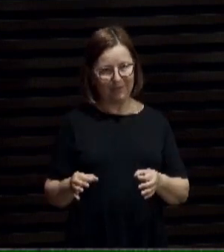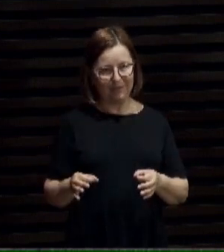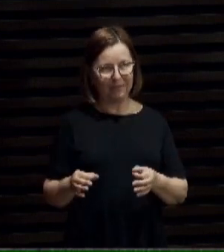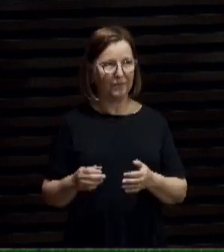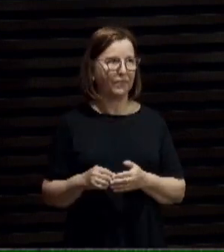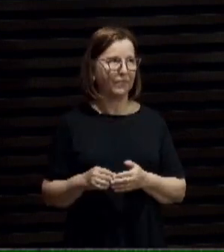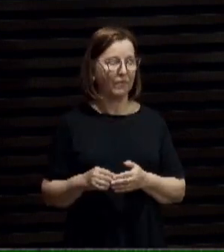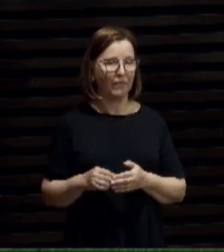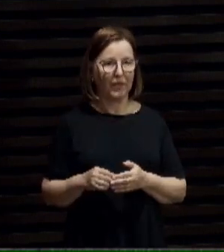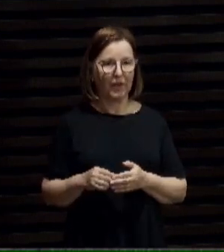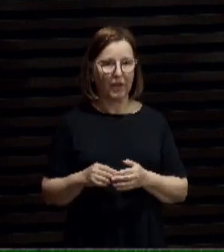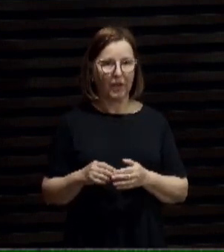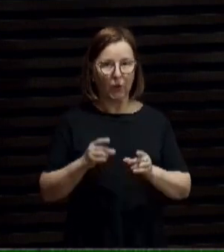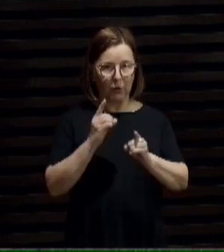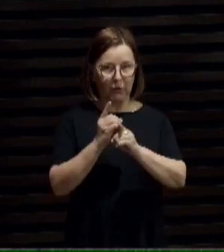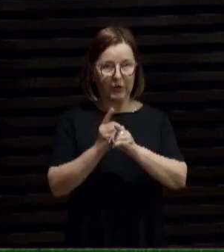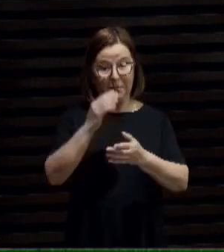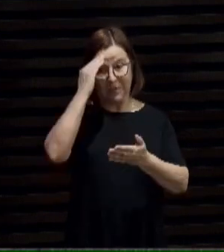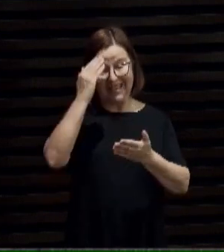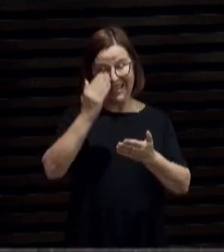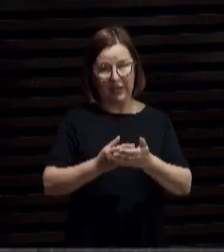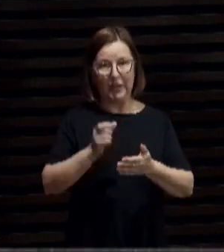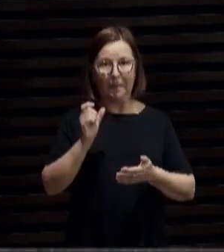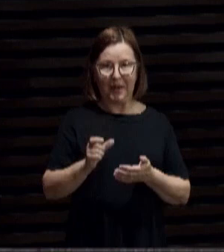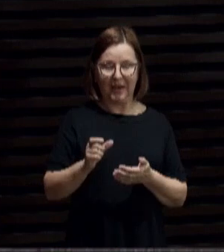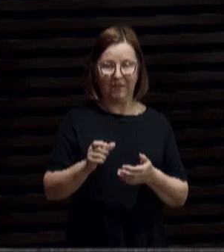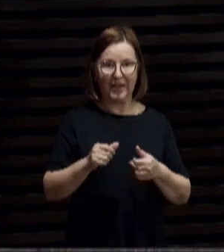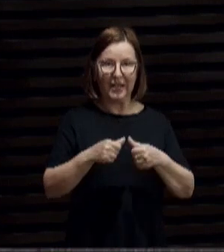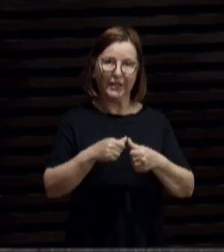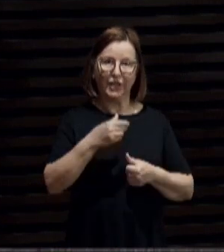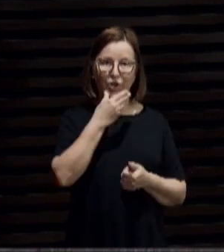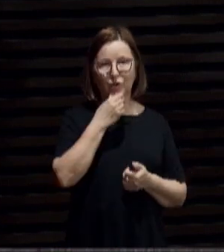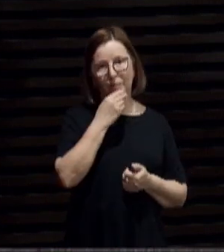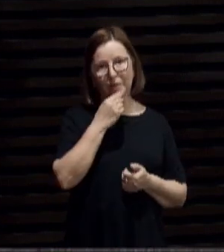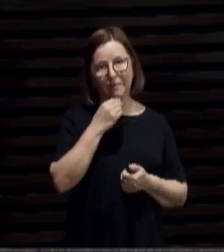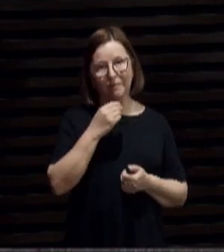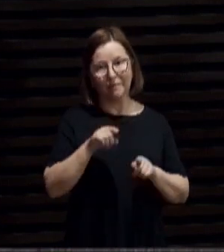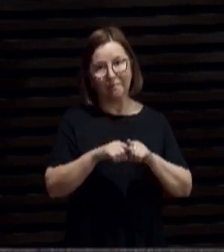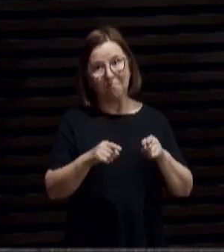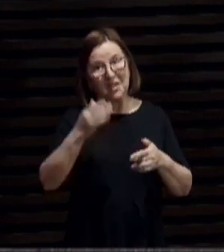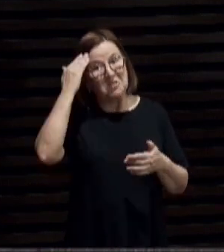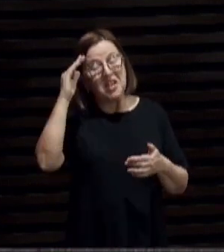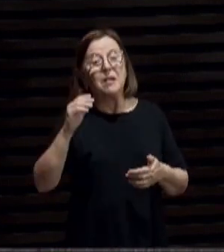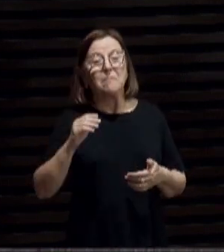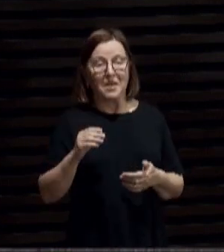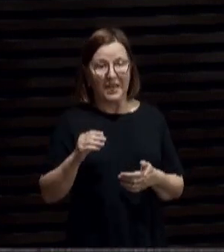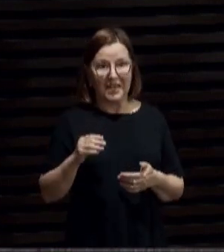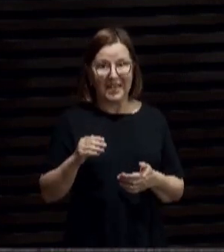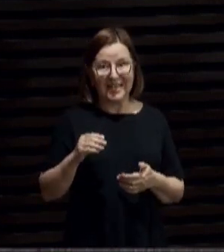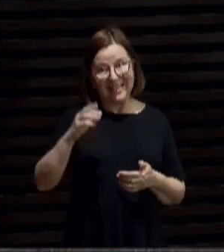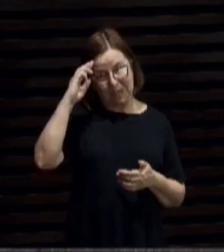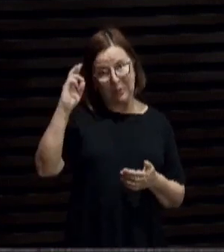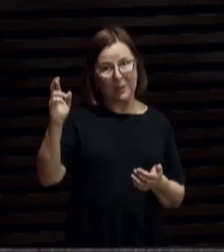na palavra do estranho, porque até então eles não sabiam quem era. É